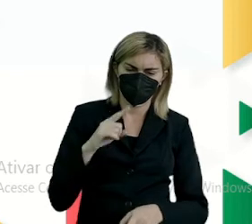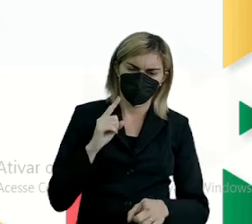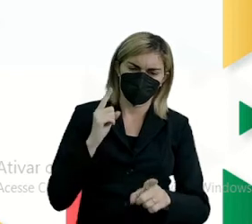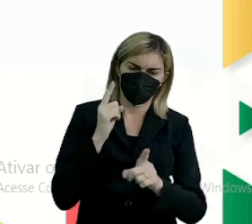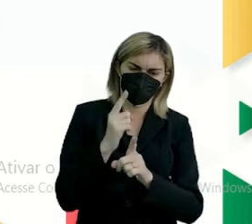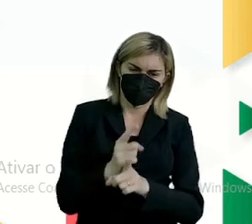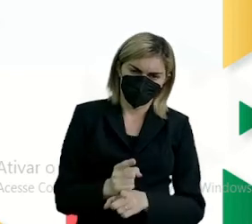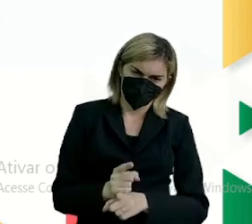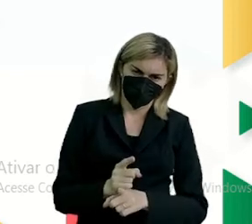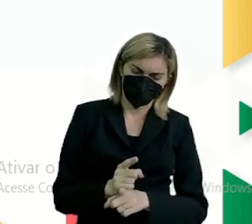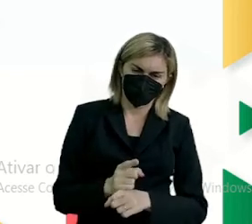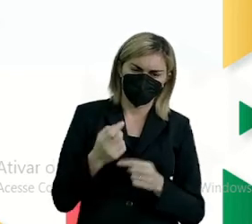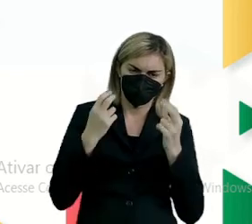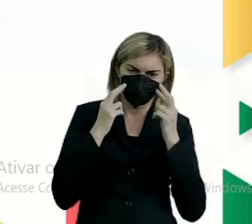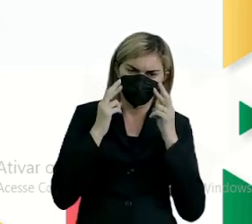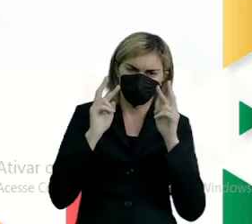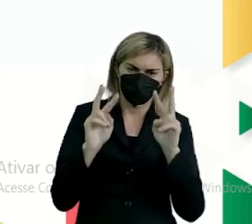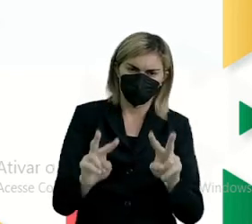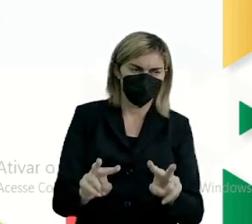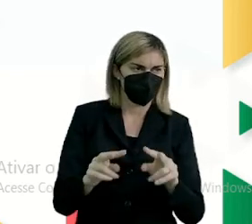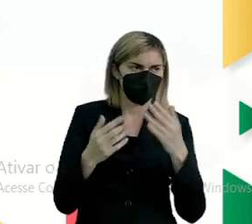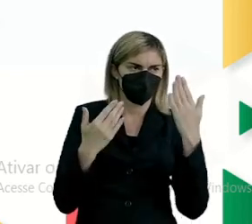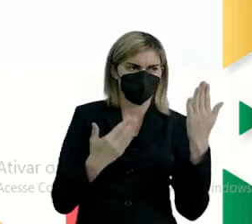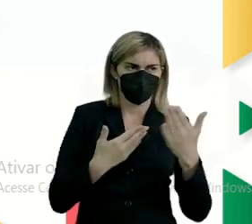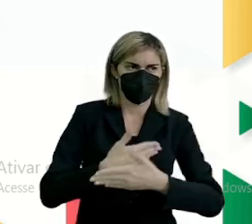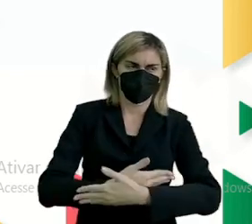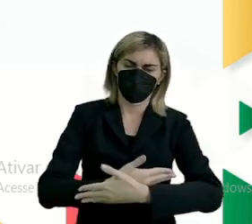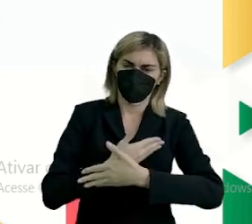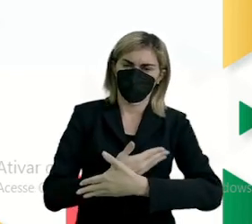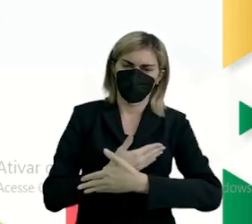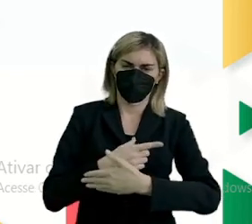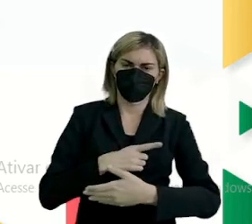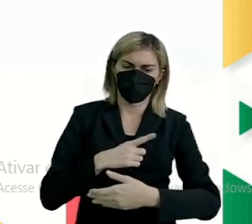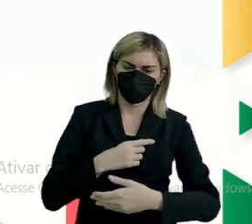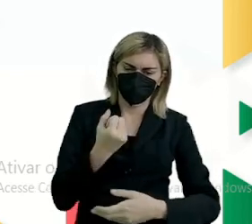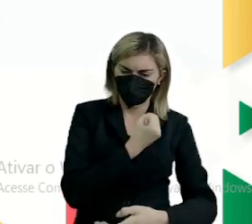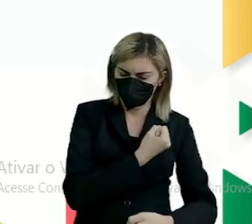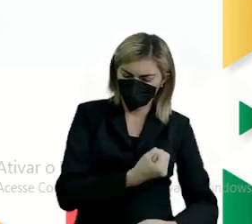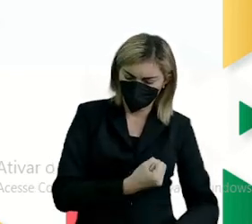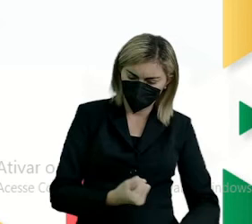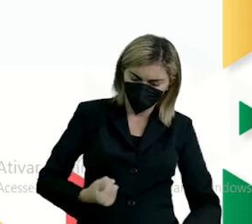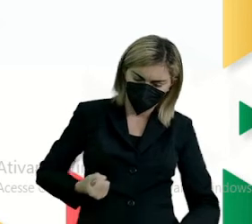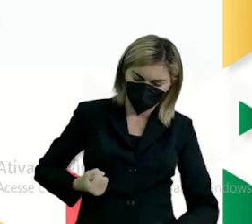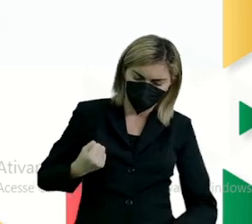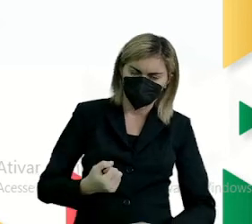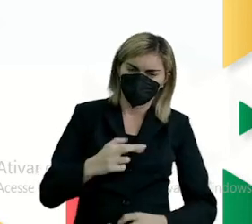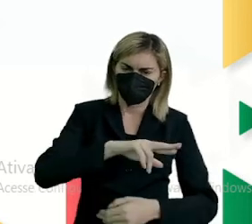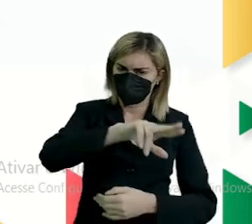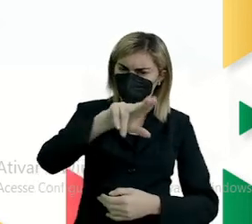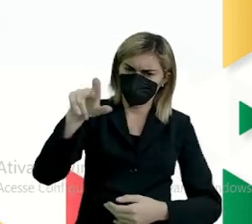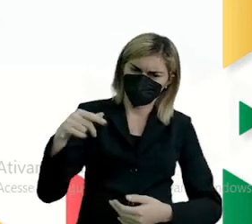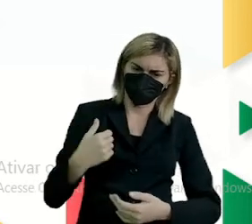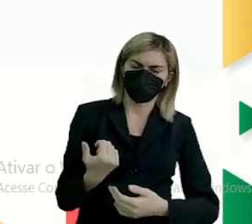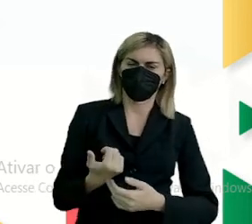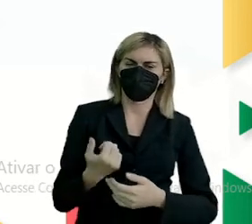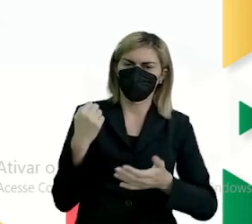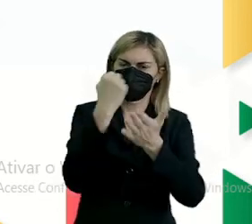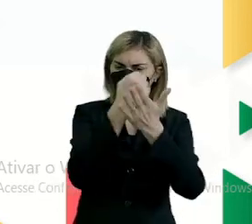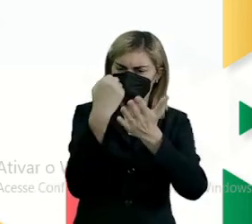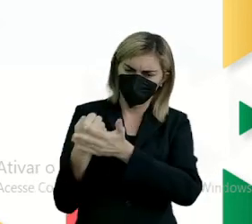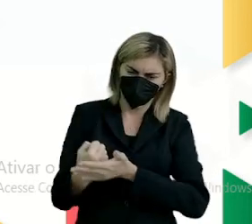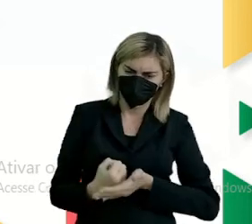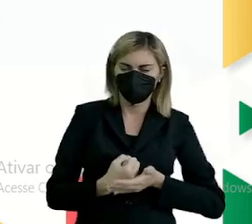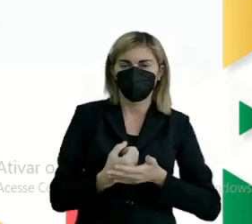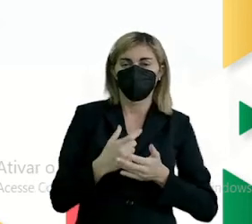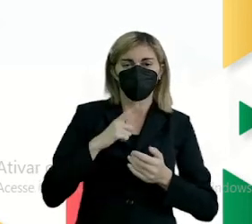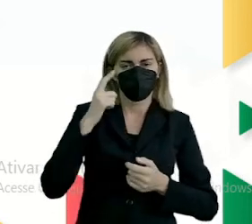encontramos aqui? Veja só, é um bebê e o bebê possui marcas de multinacionais. Veja só que aqui